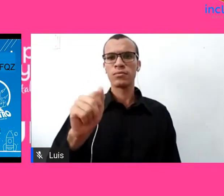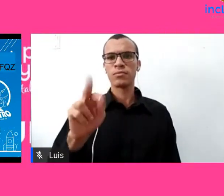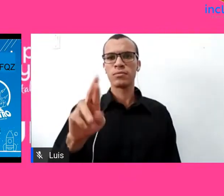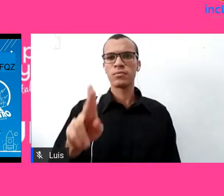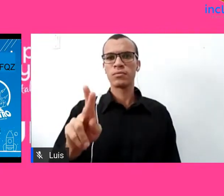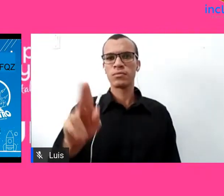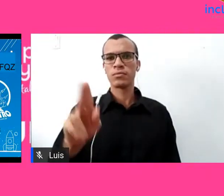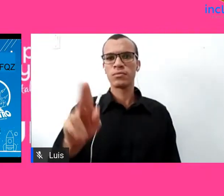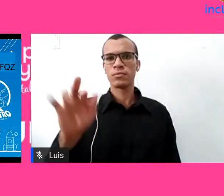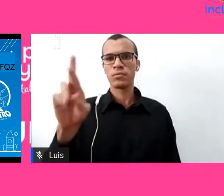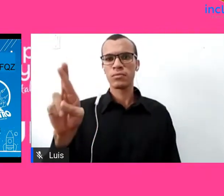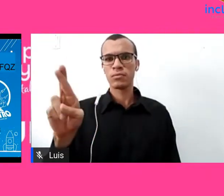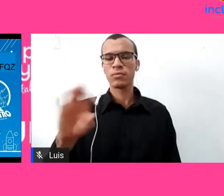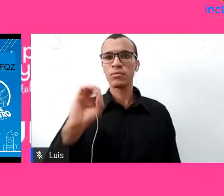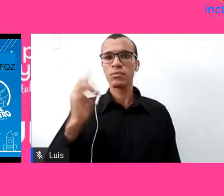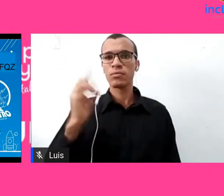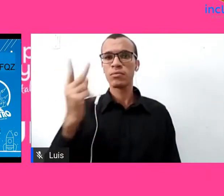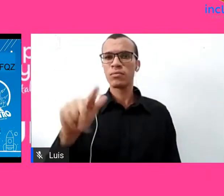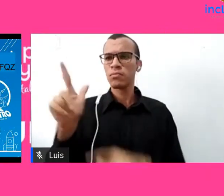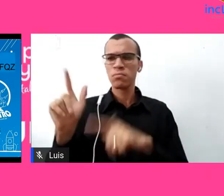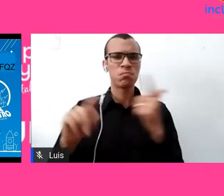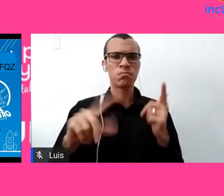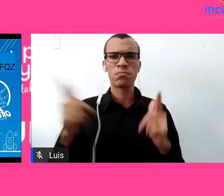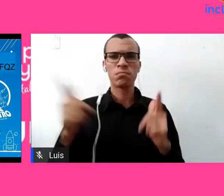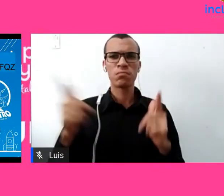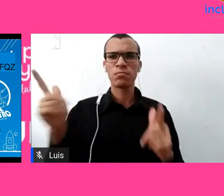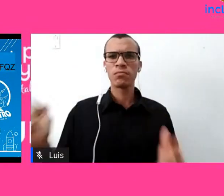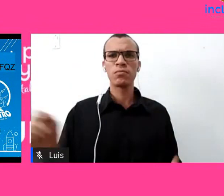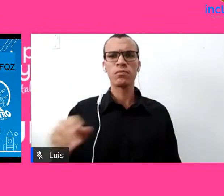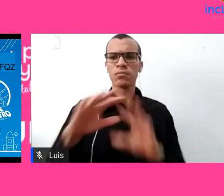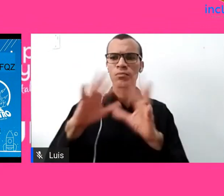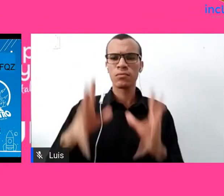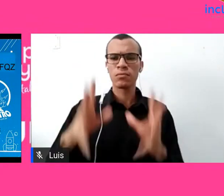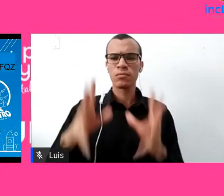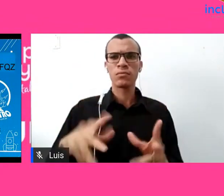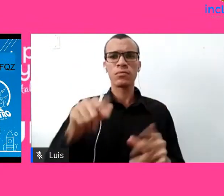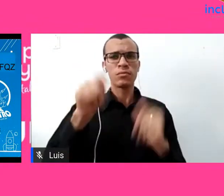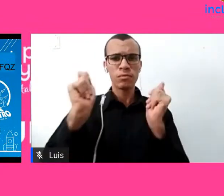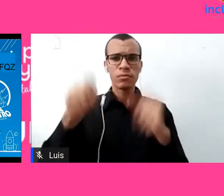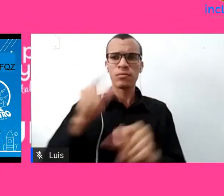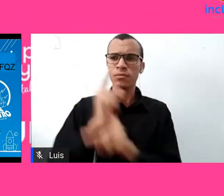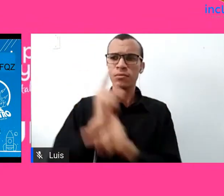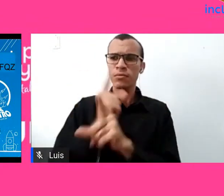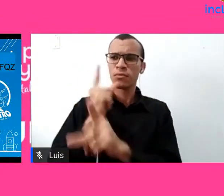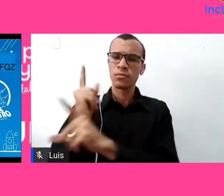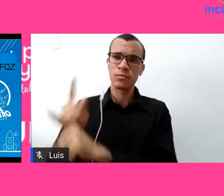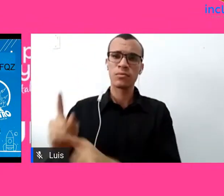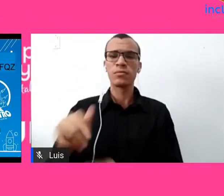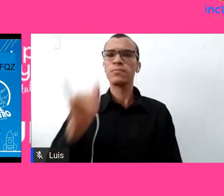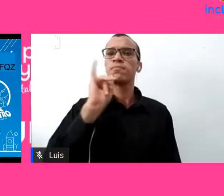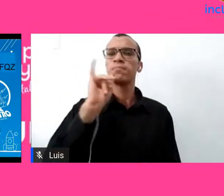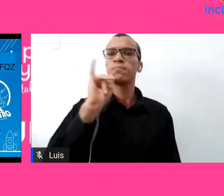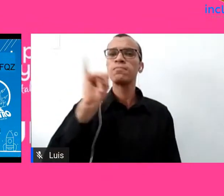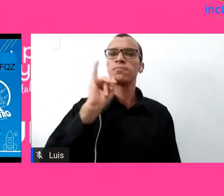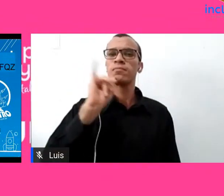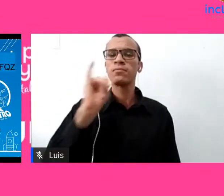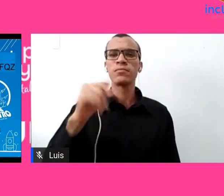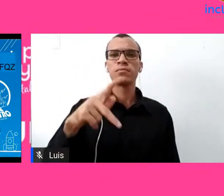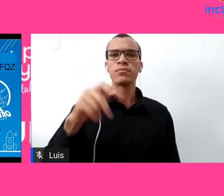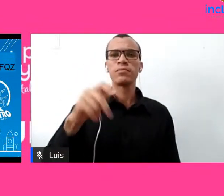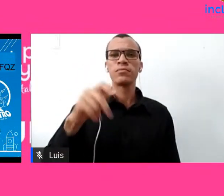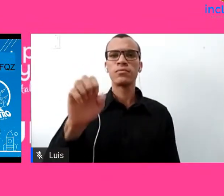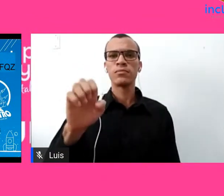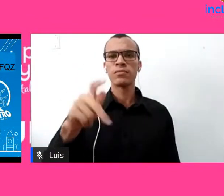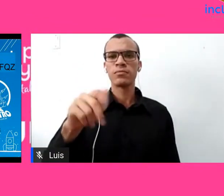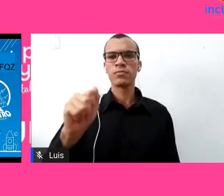qualquer outro objeto, vocês vão achar. Exemplo, Pepakura casa, vocês